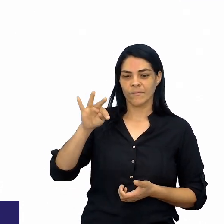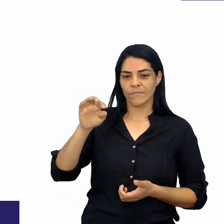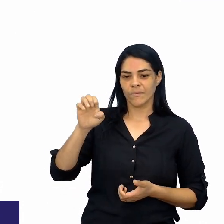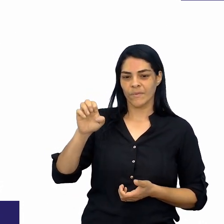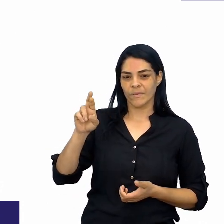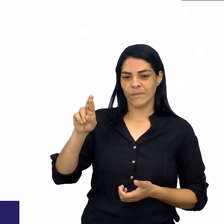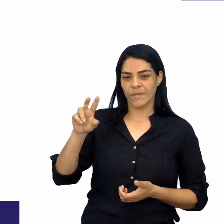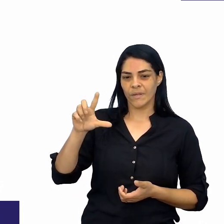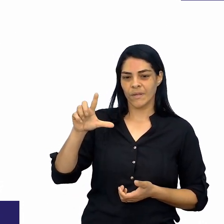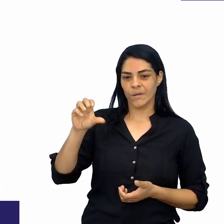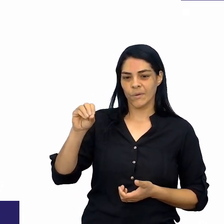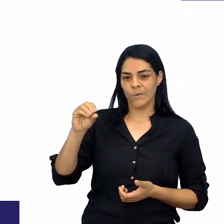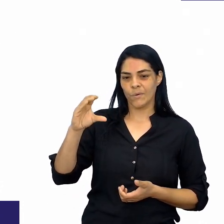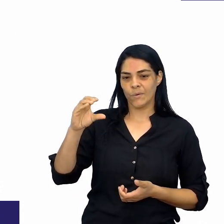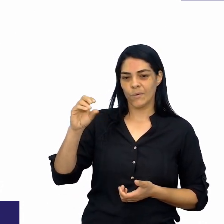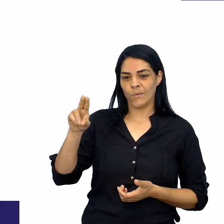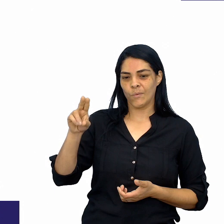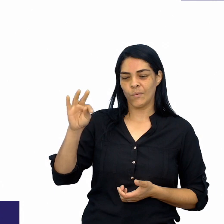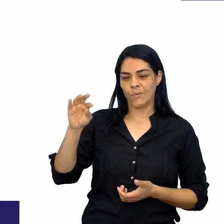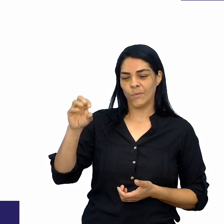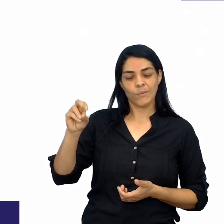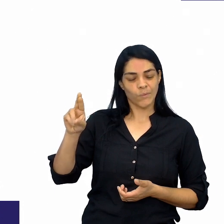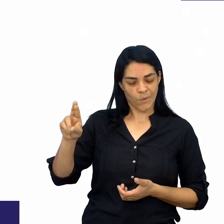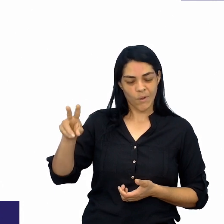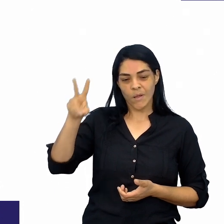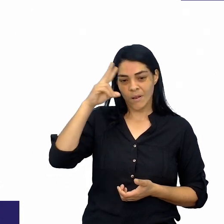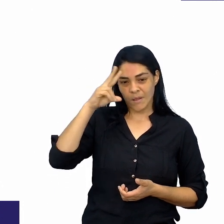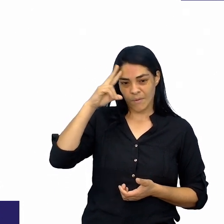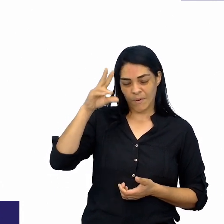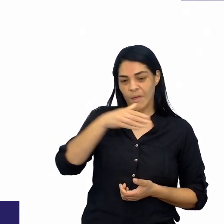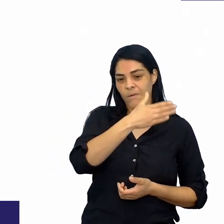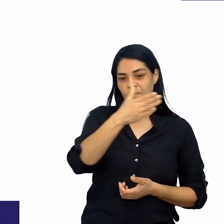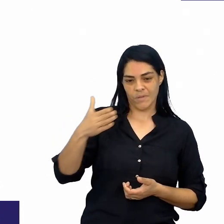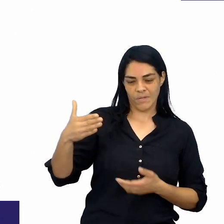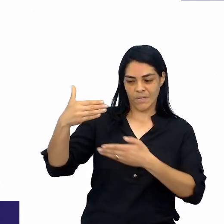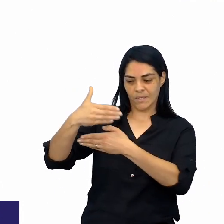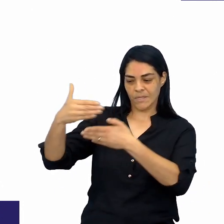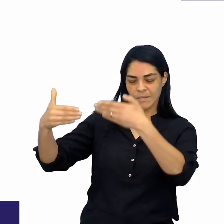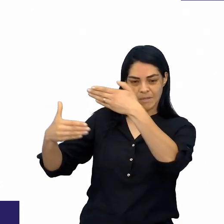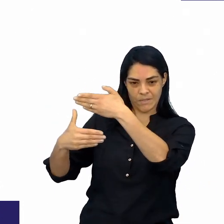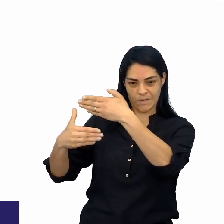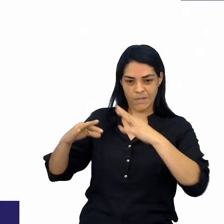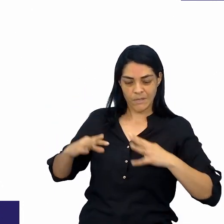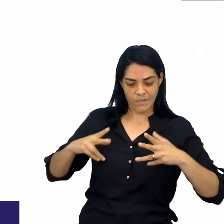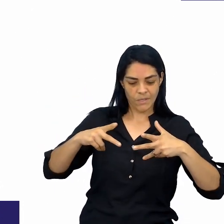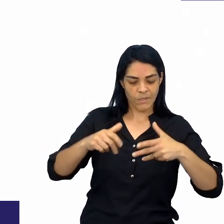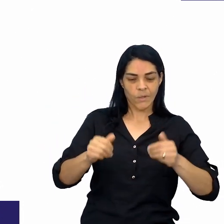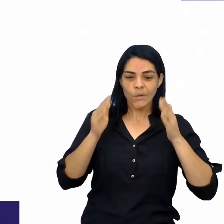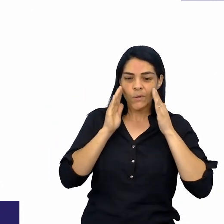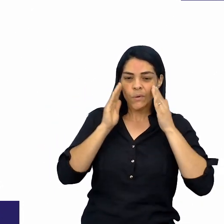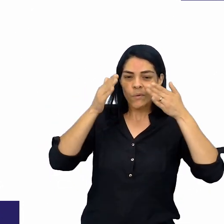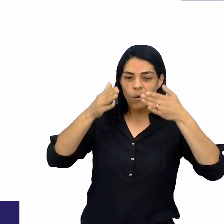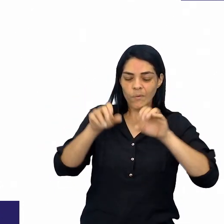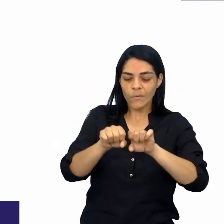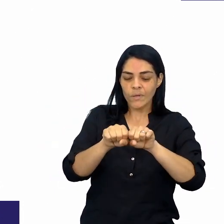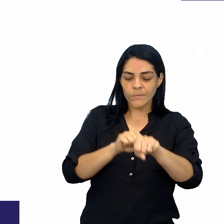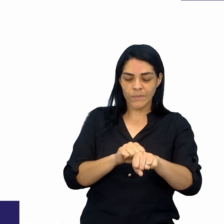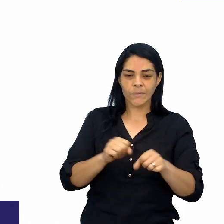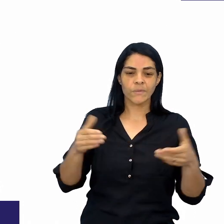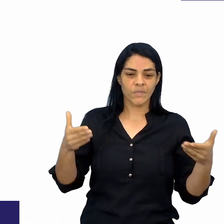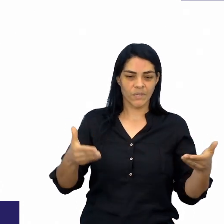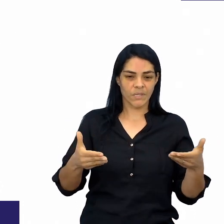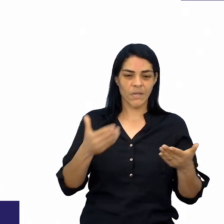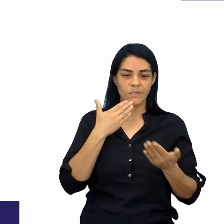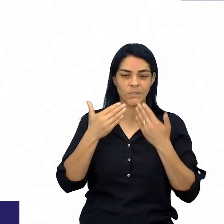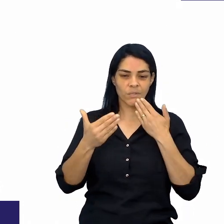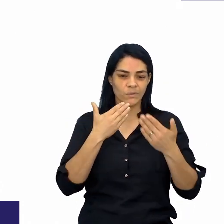queria lembrar com vocês aqui, né, ainda nesse slide, de todos os focos formativos que foram